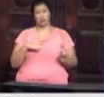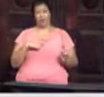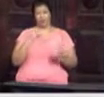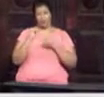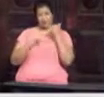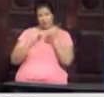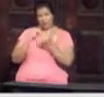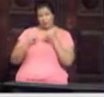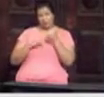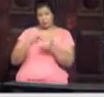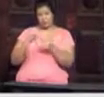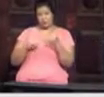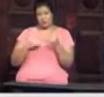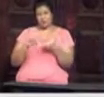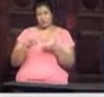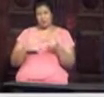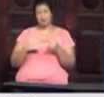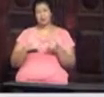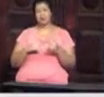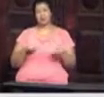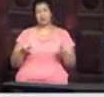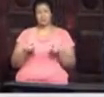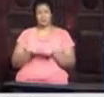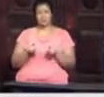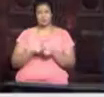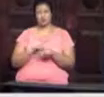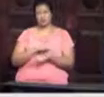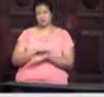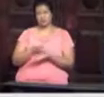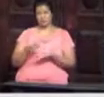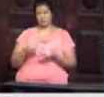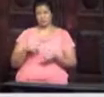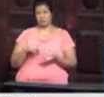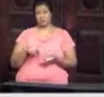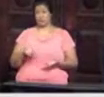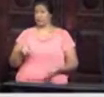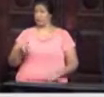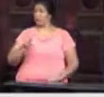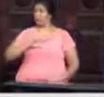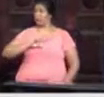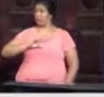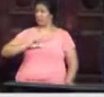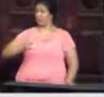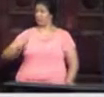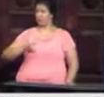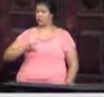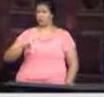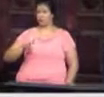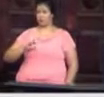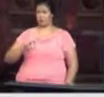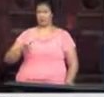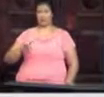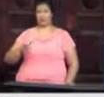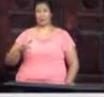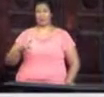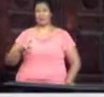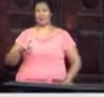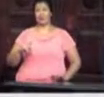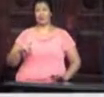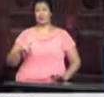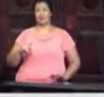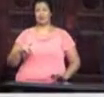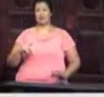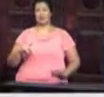voltada para os setores de energia, de petróleo e gás, que não era nada